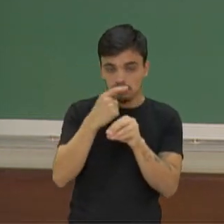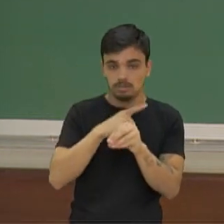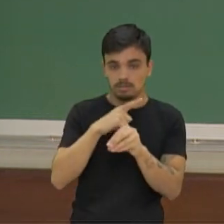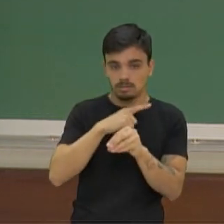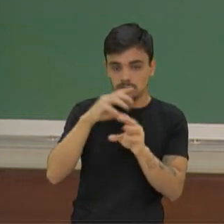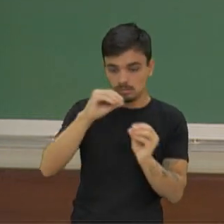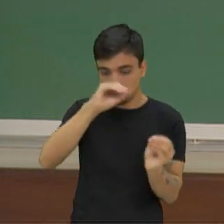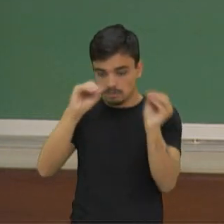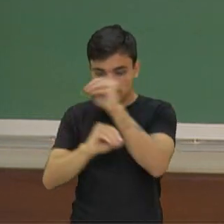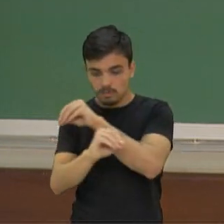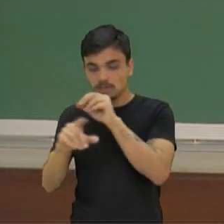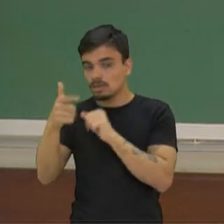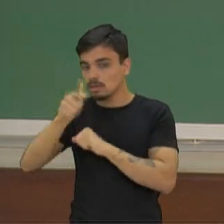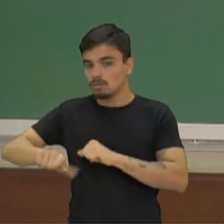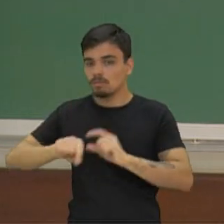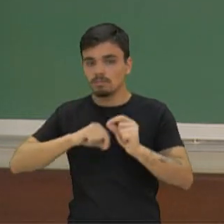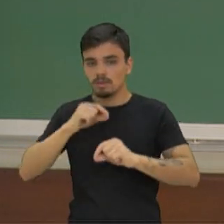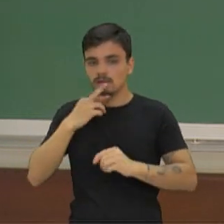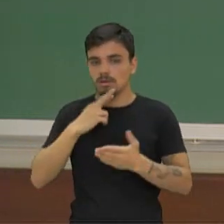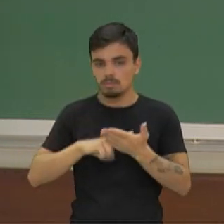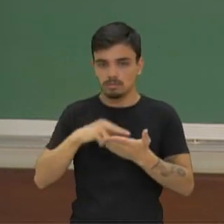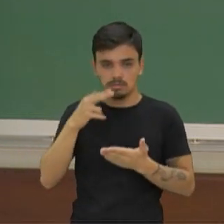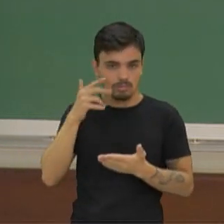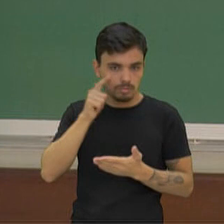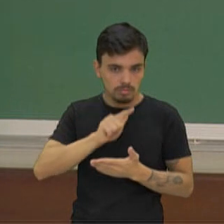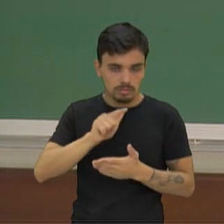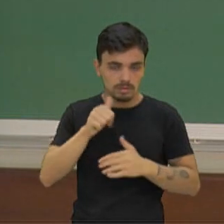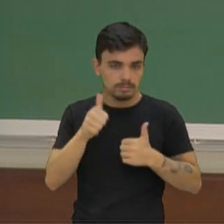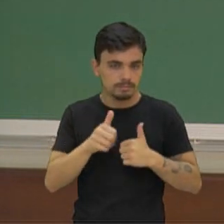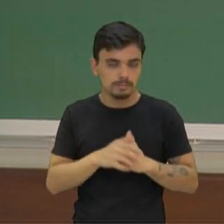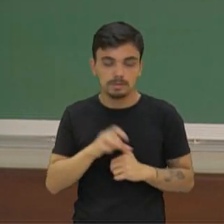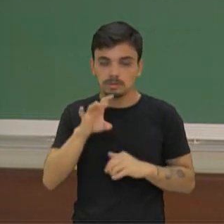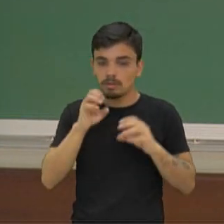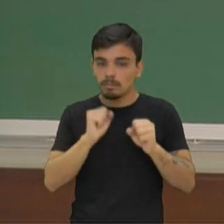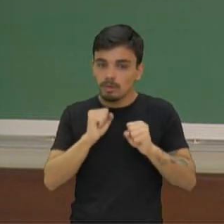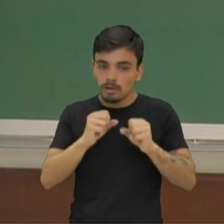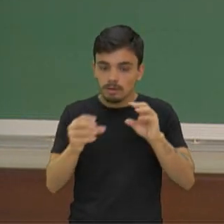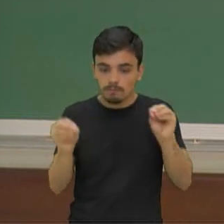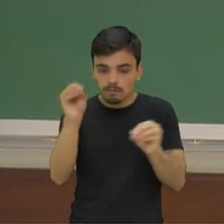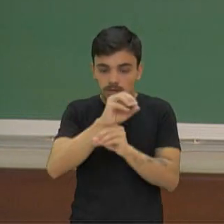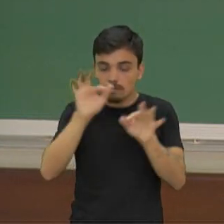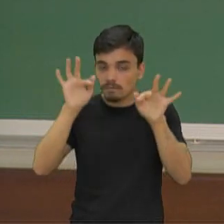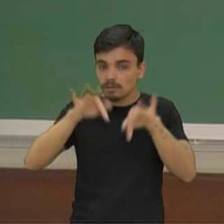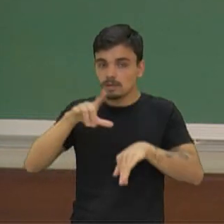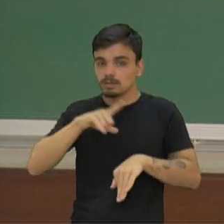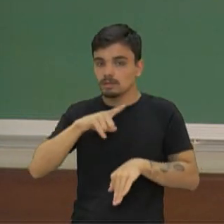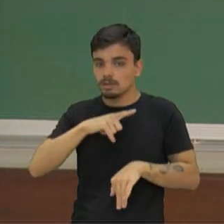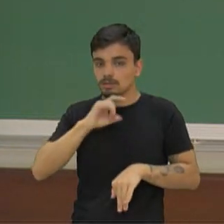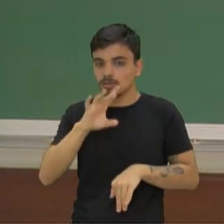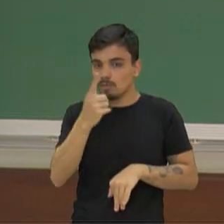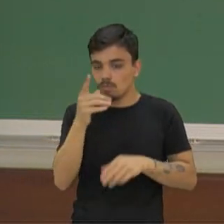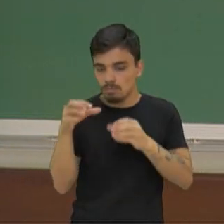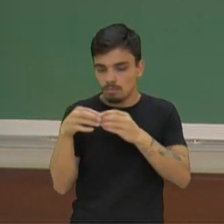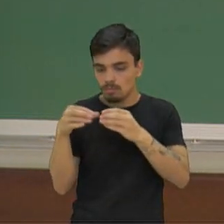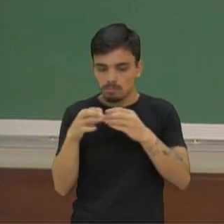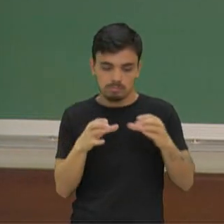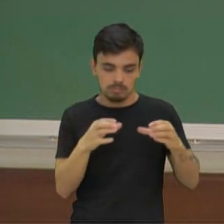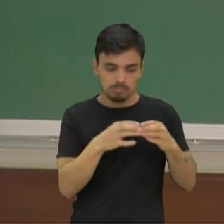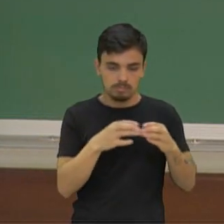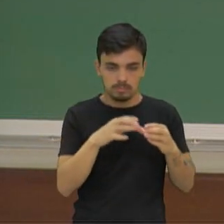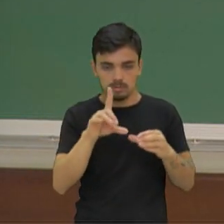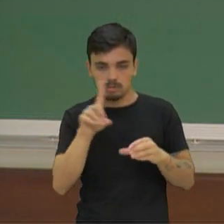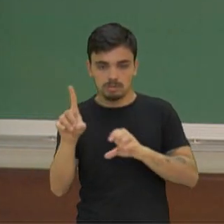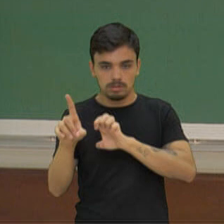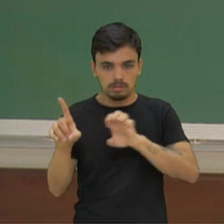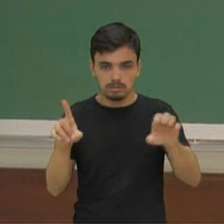e inverte novamente para você ter o resultado. Pessoal, só pode inverter no final, tá? Depois que você tem só um membro na esquerda e um membro na direita. Aí